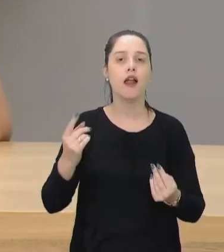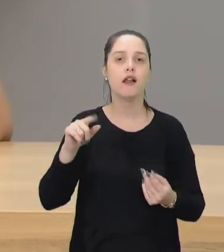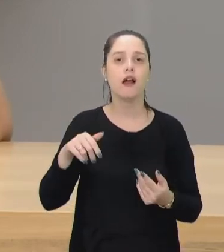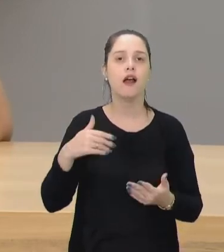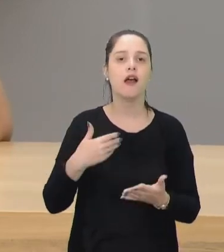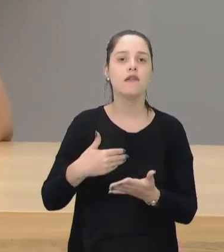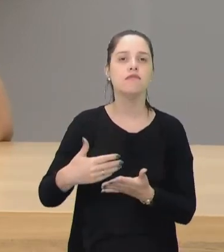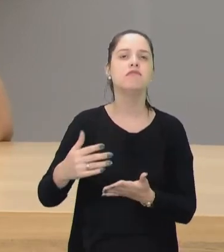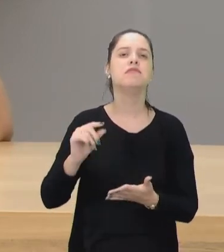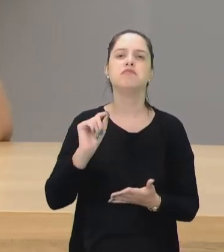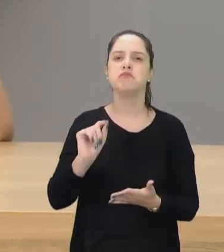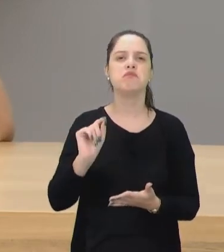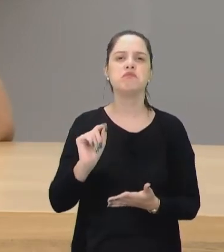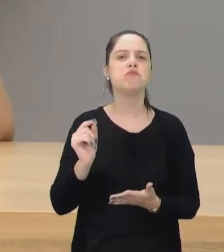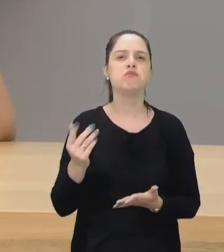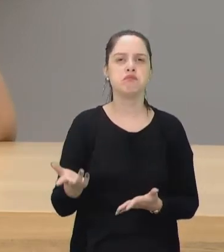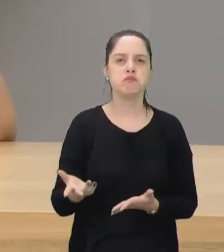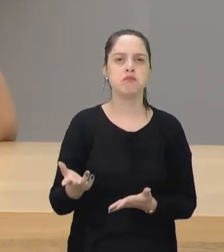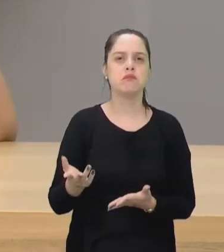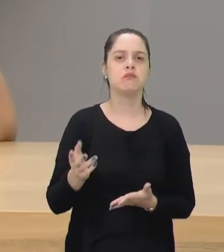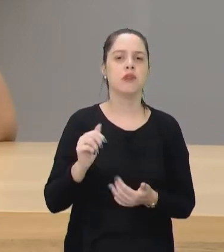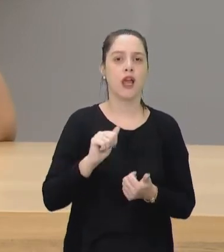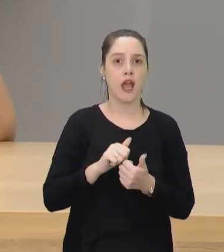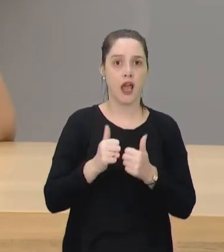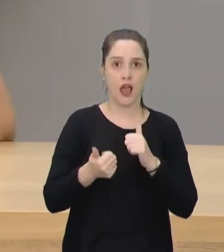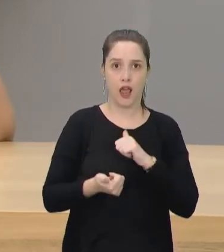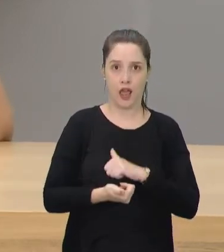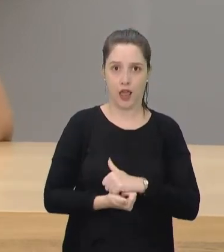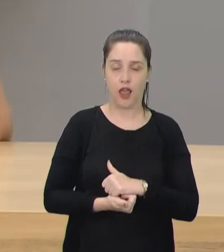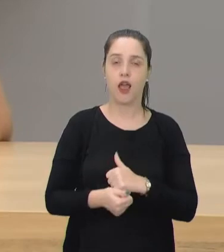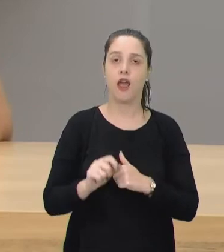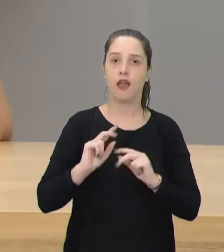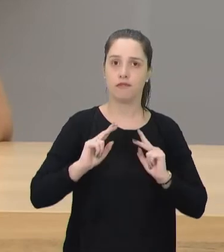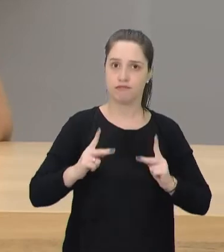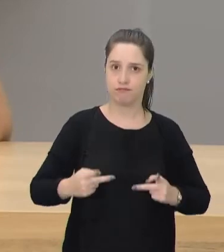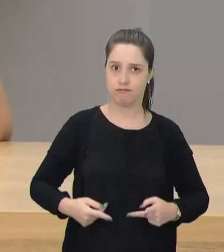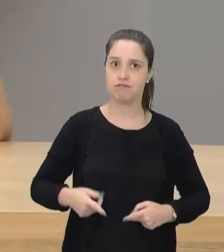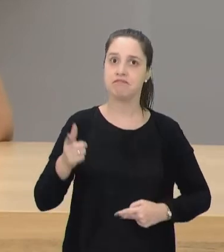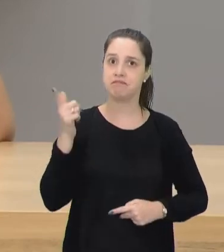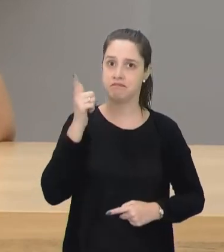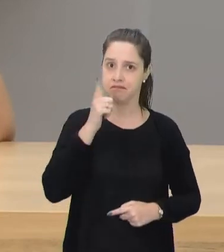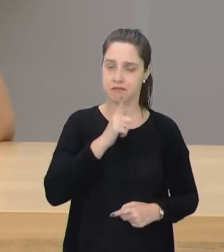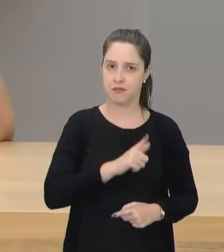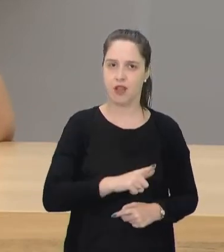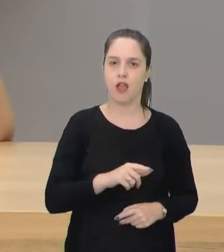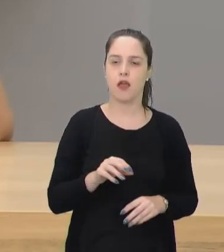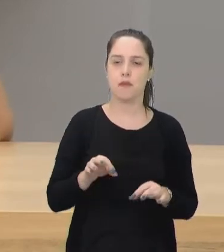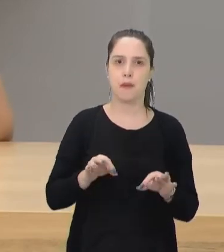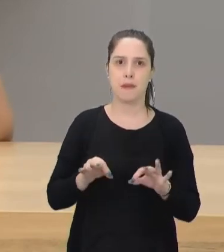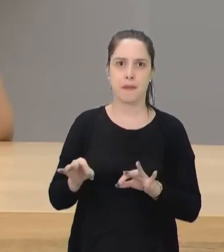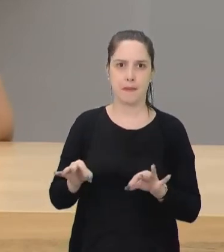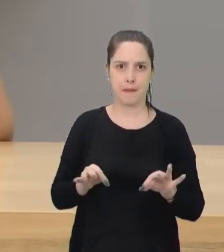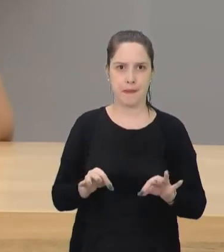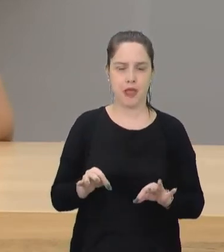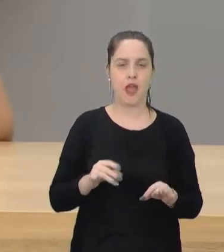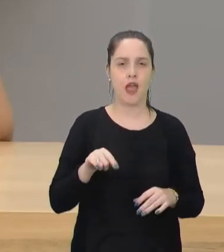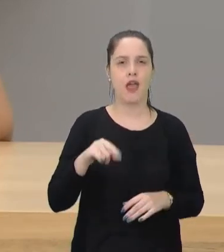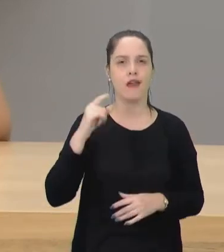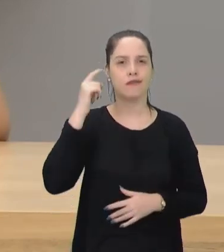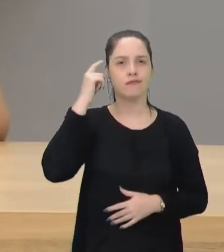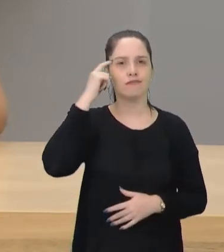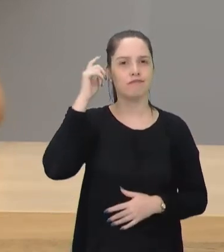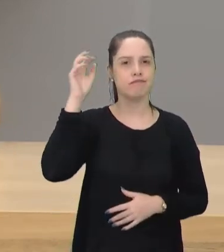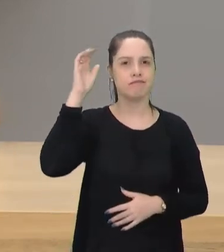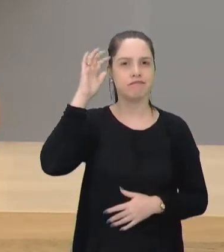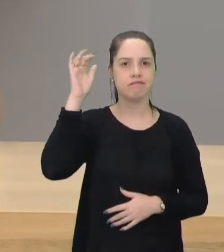dessas modificações e adaptações, os seres humanos conseguem prosperar. Então, é um pensamento que